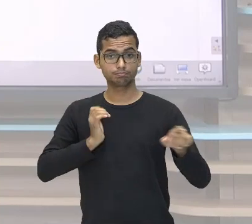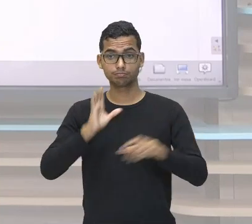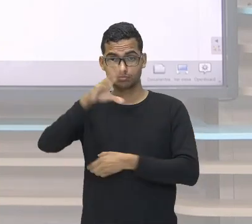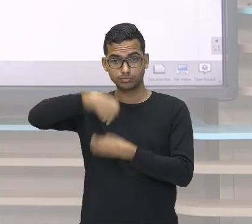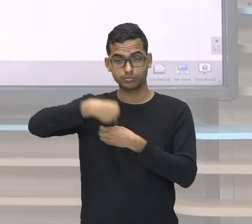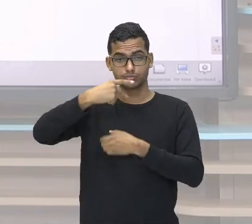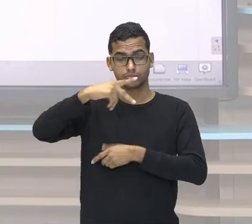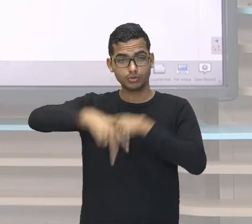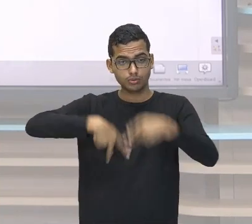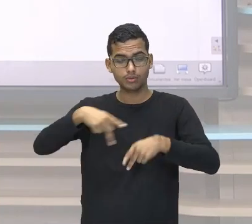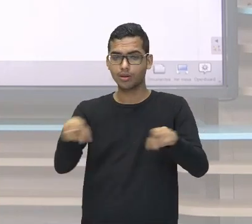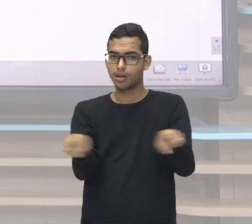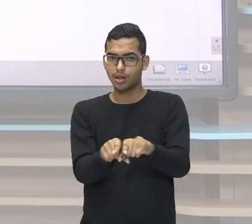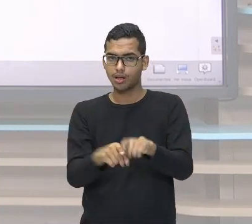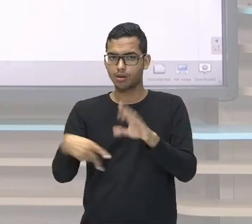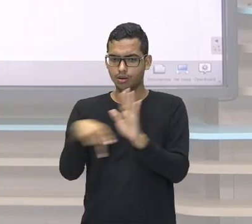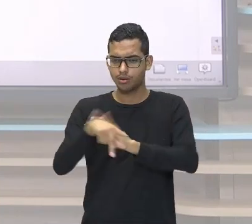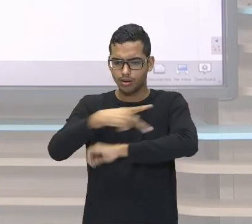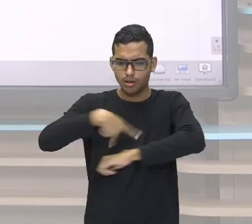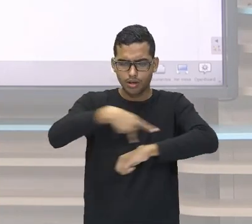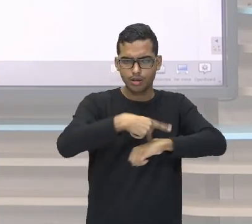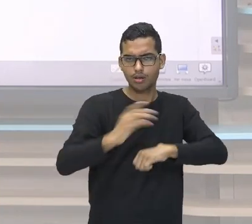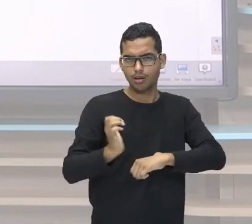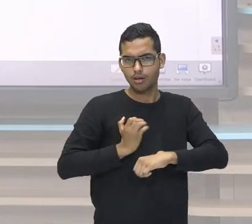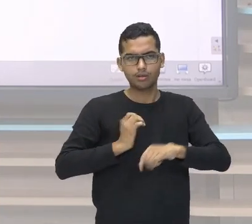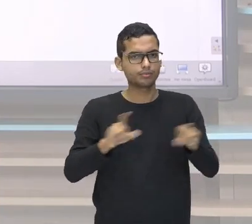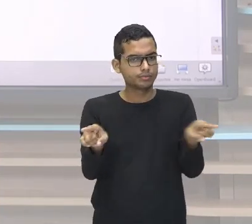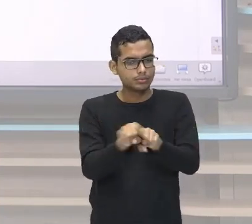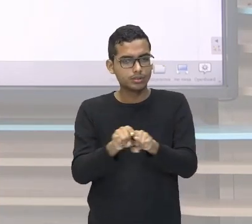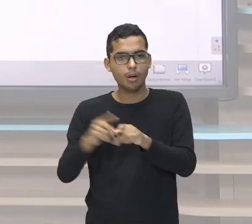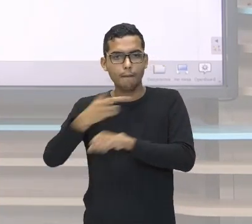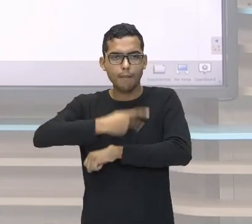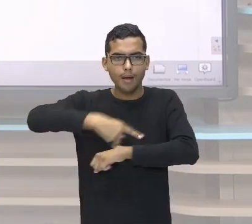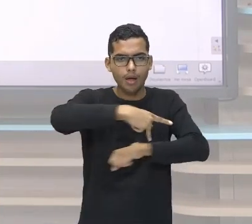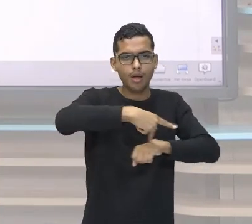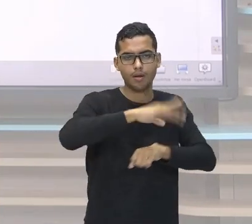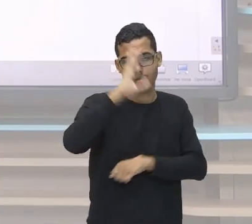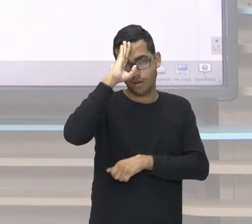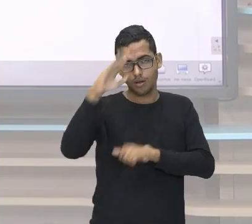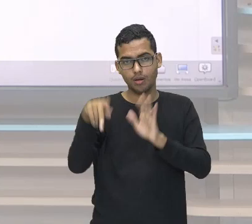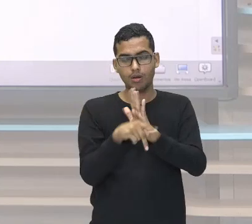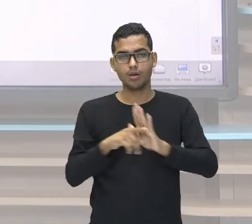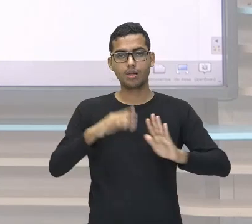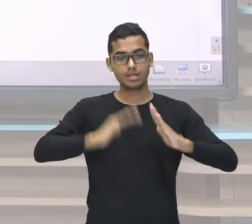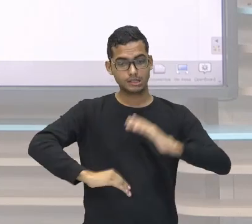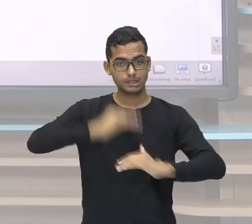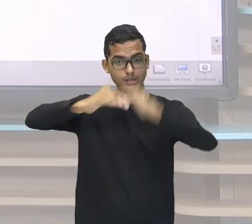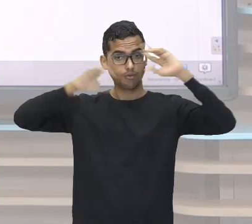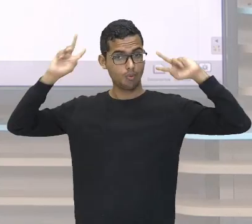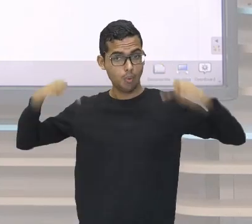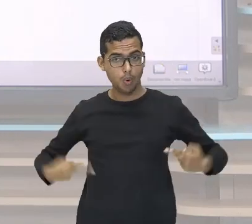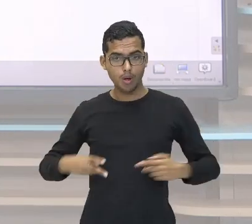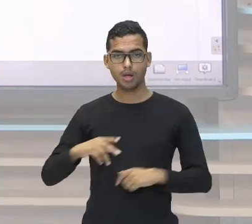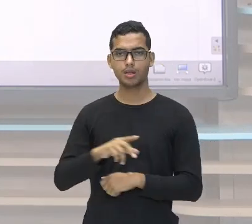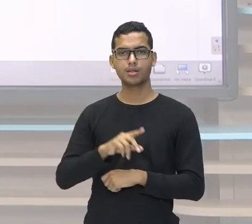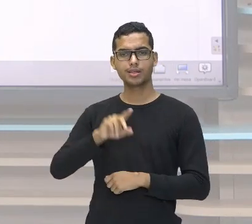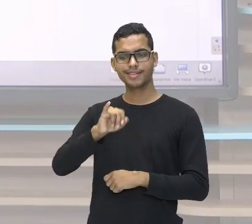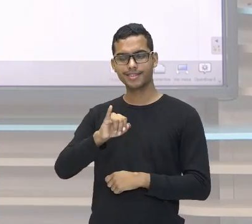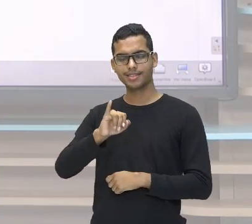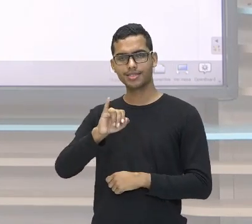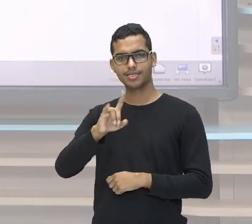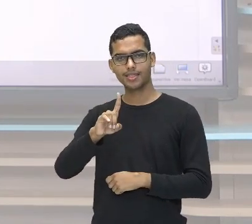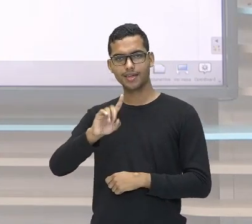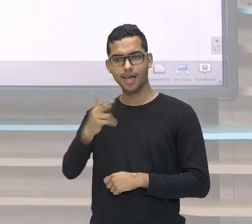vários deles estão aí figurando entre os países de maior índice de desenvolvimento humano. Então vamos